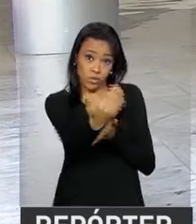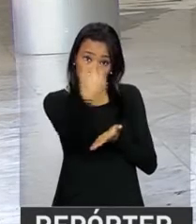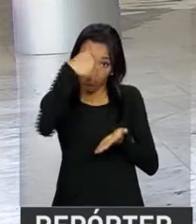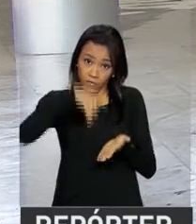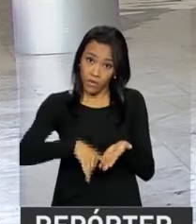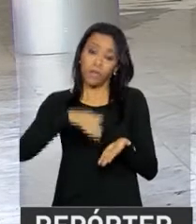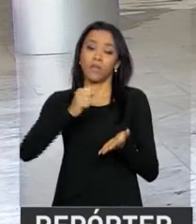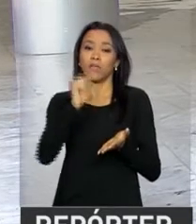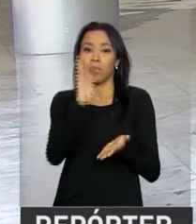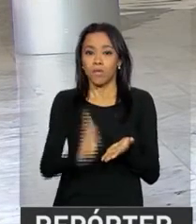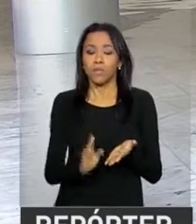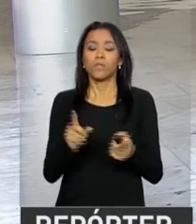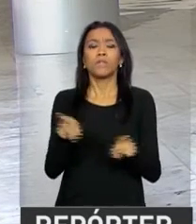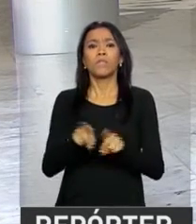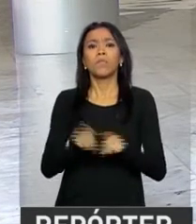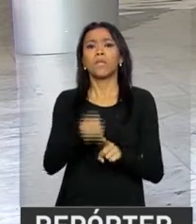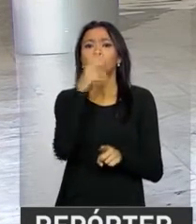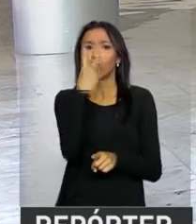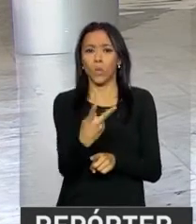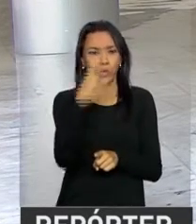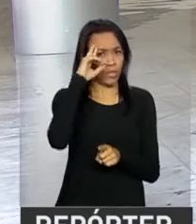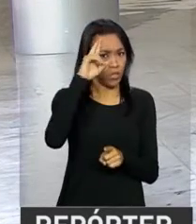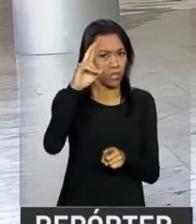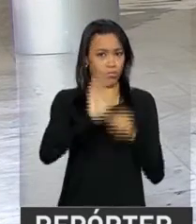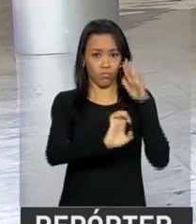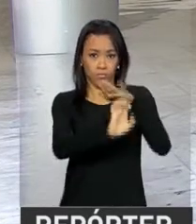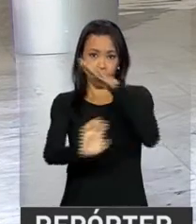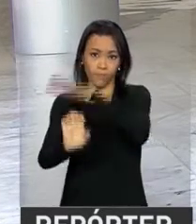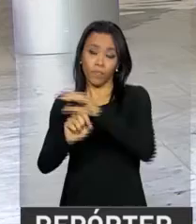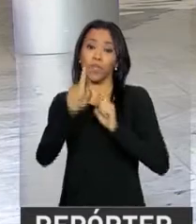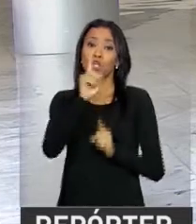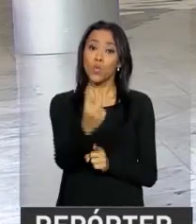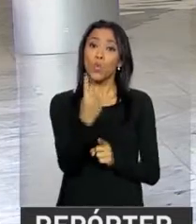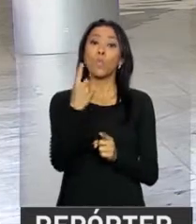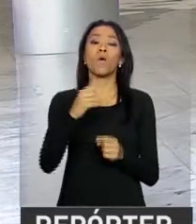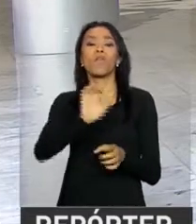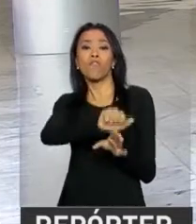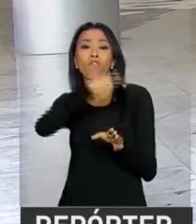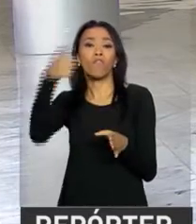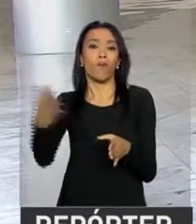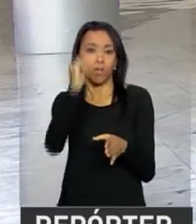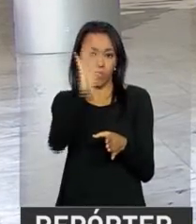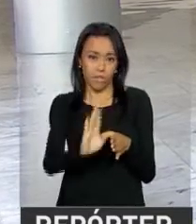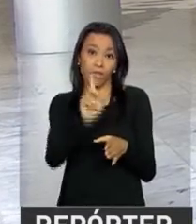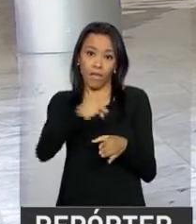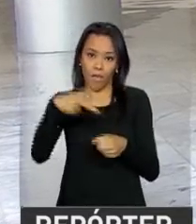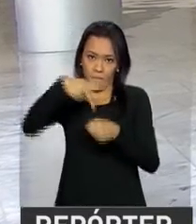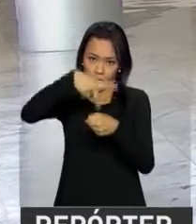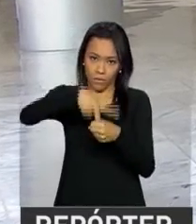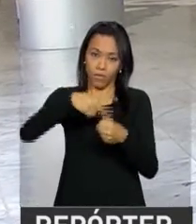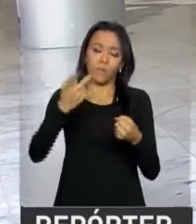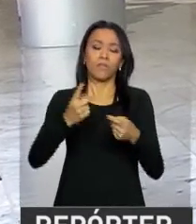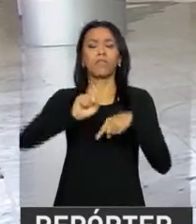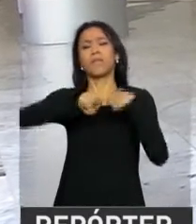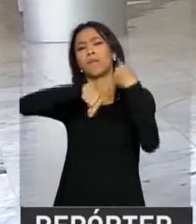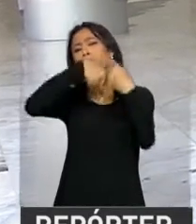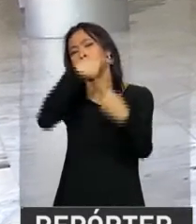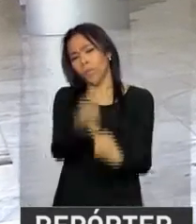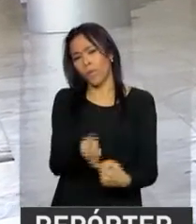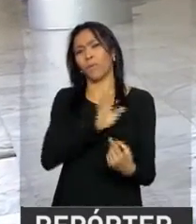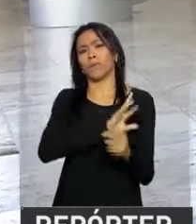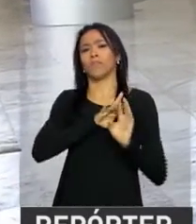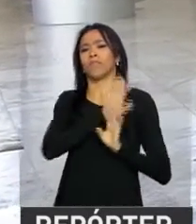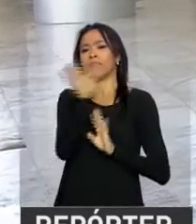diretores executivos de duas montadoras de veículos e uma multinacional do petróleo só então ele segue para a reunião no palácio da alvorada